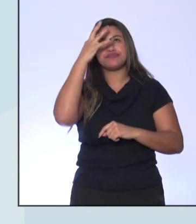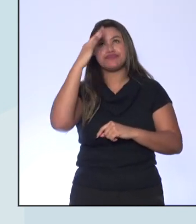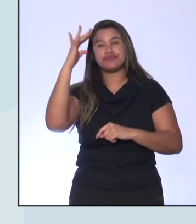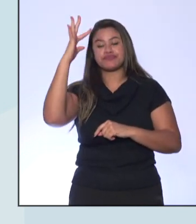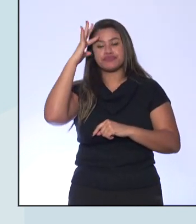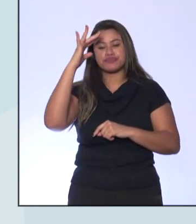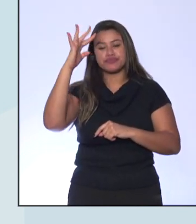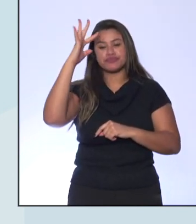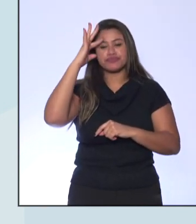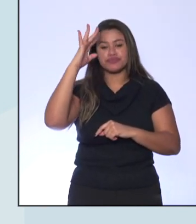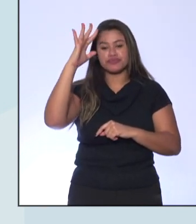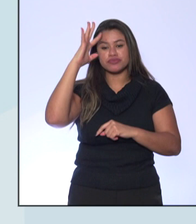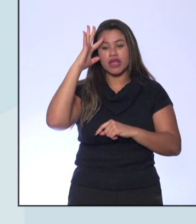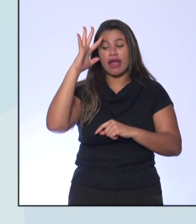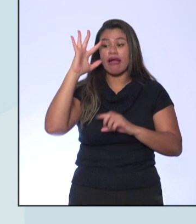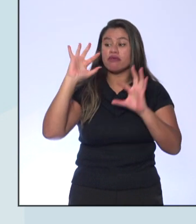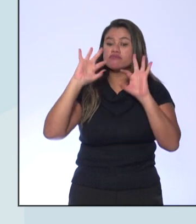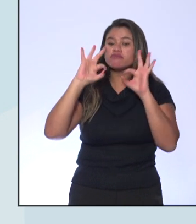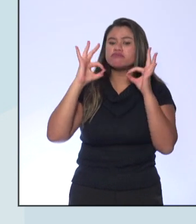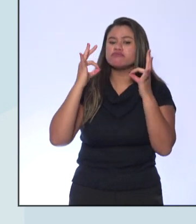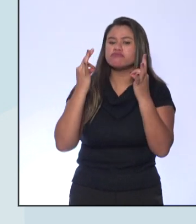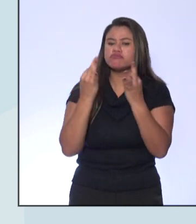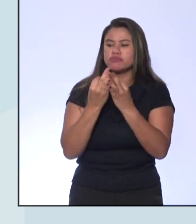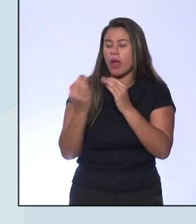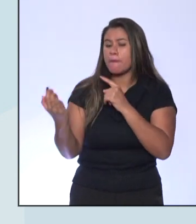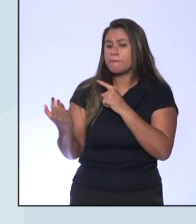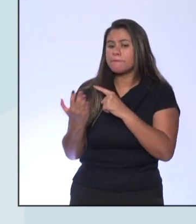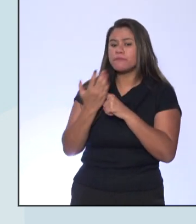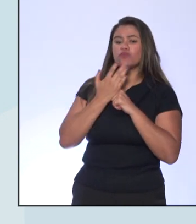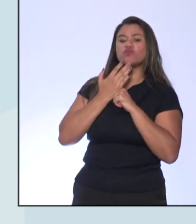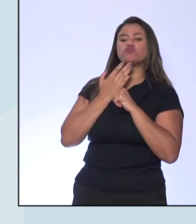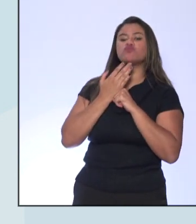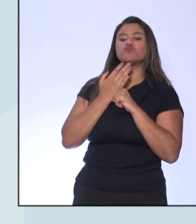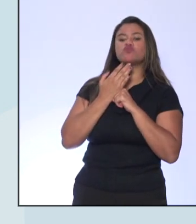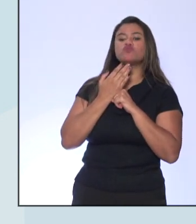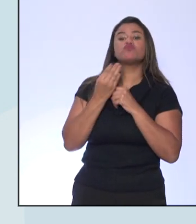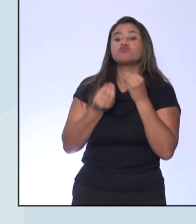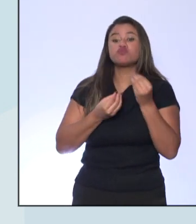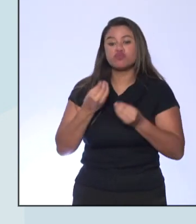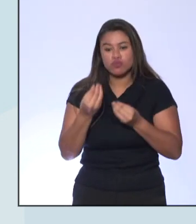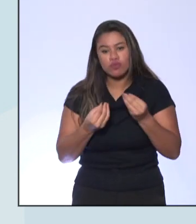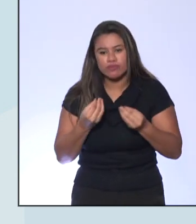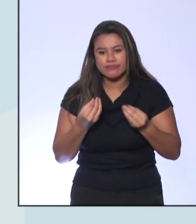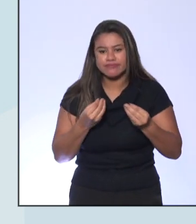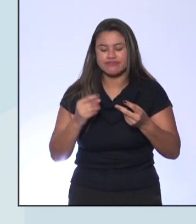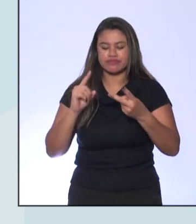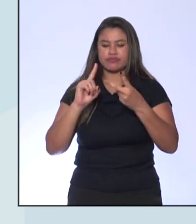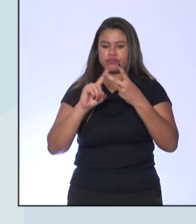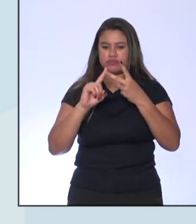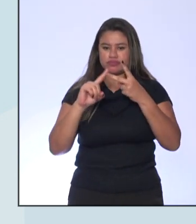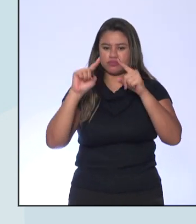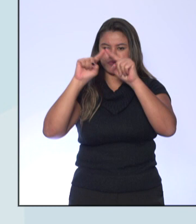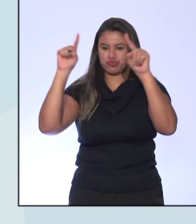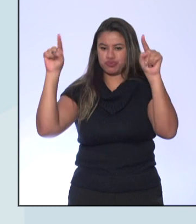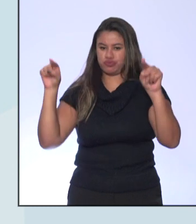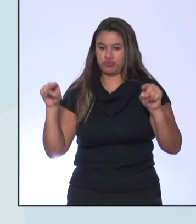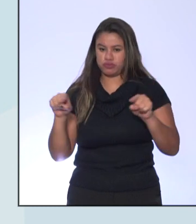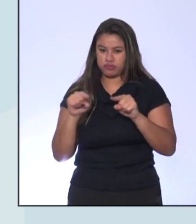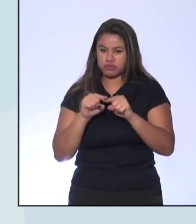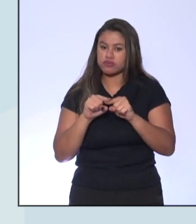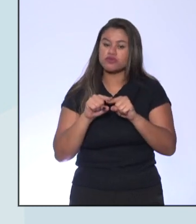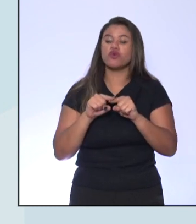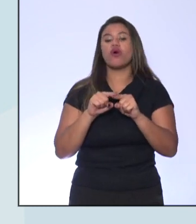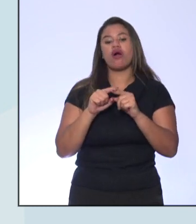família faz para contribuir com o meu bem-estar. E na outra coluna, vocês vão